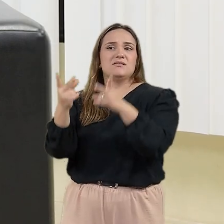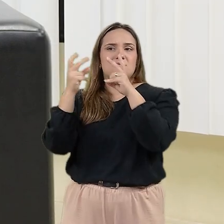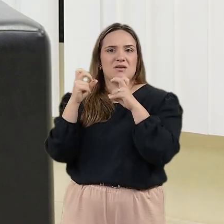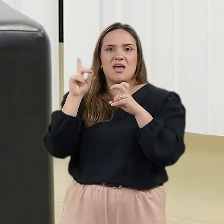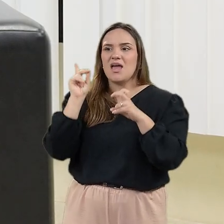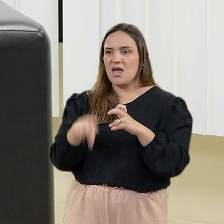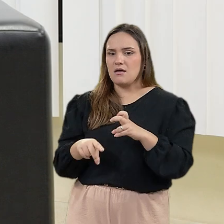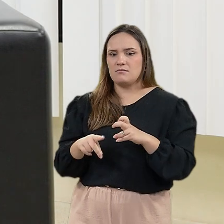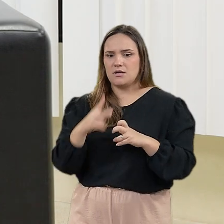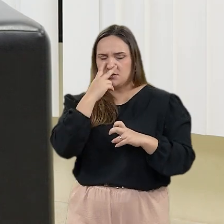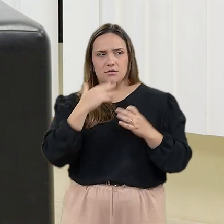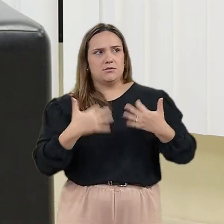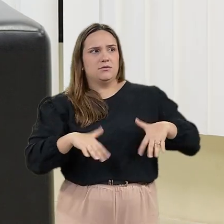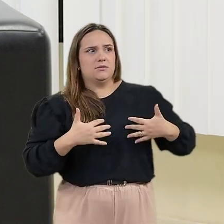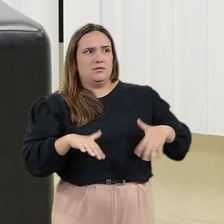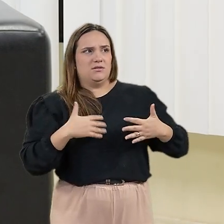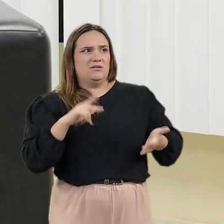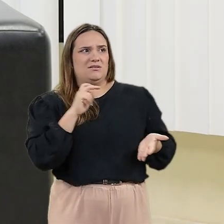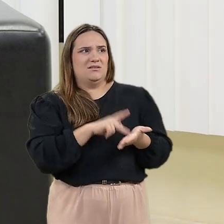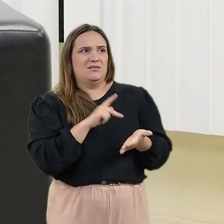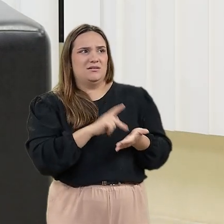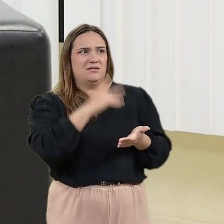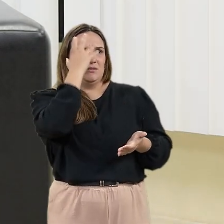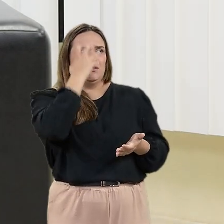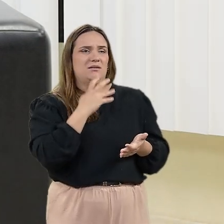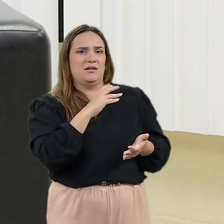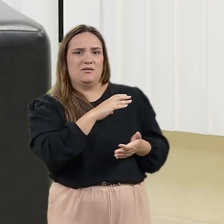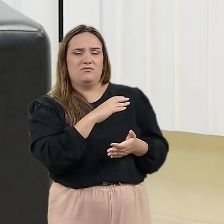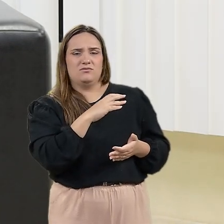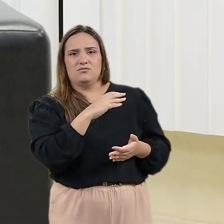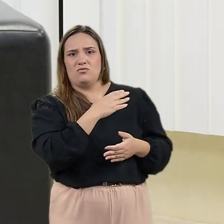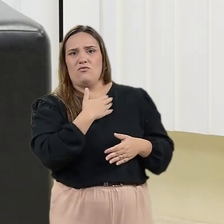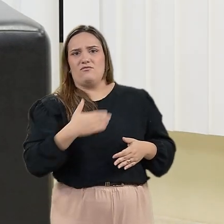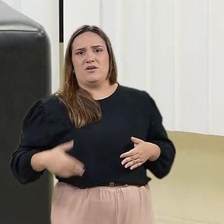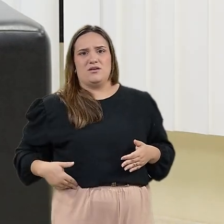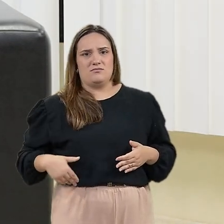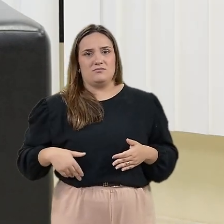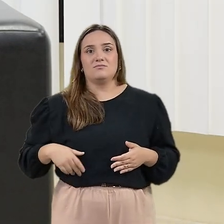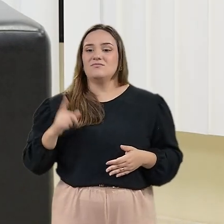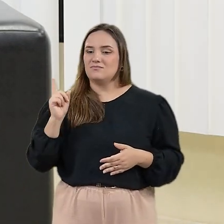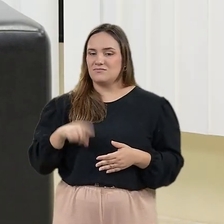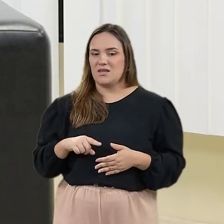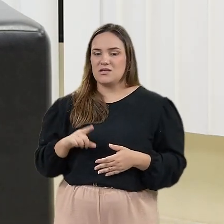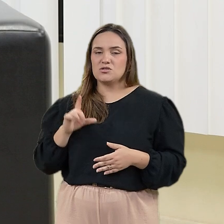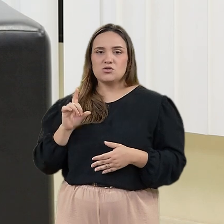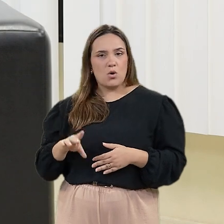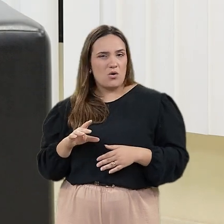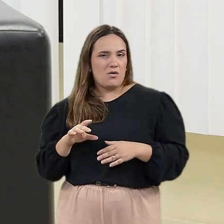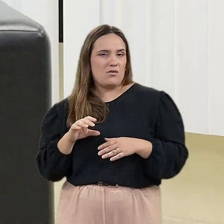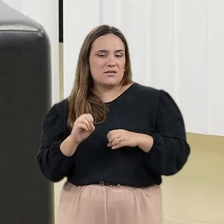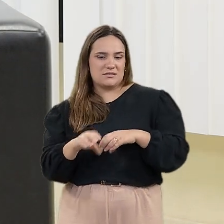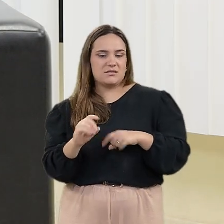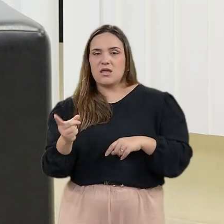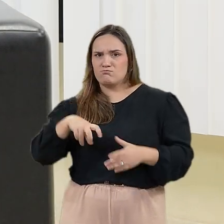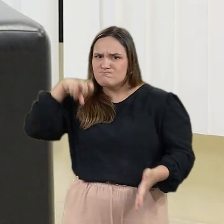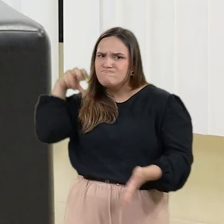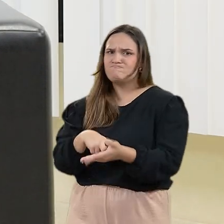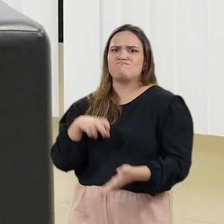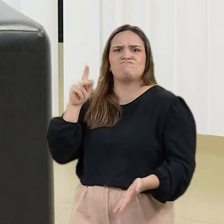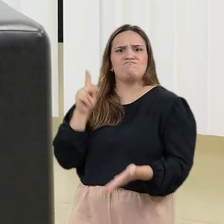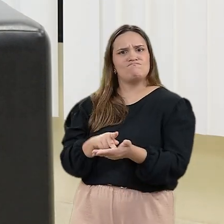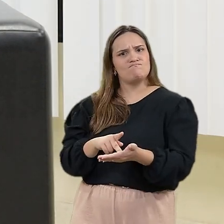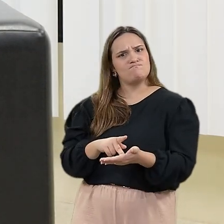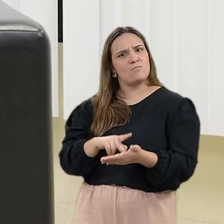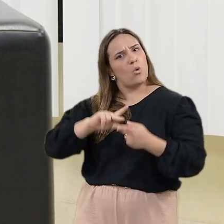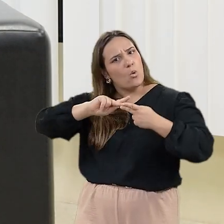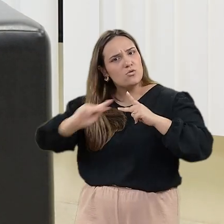resposta mais dura para aquele que comete esse crime. Isso não deixa de ter um efeito pedagógico. Agora, o outro